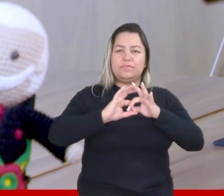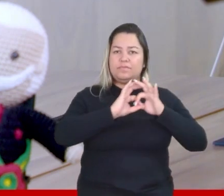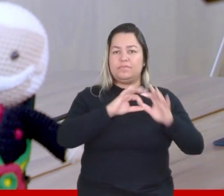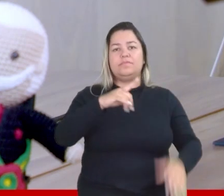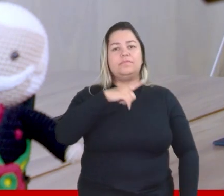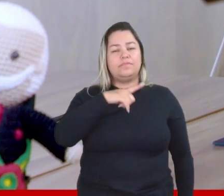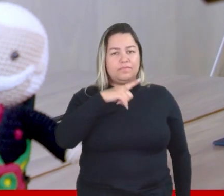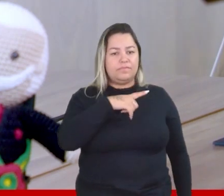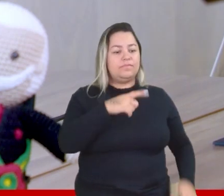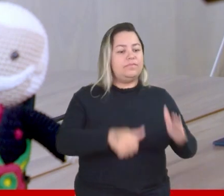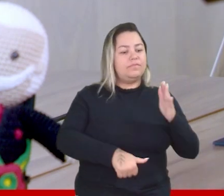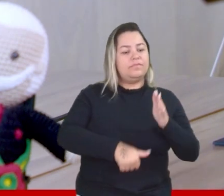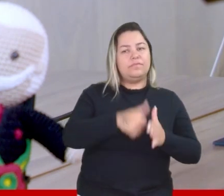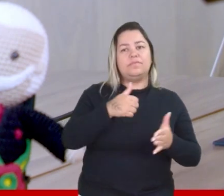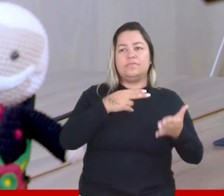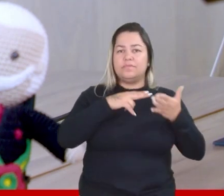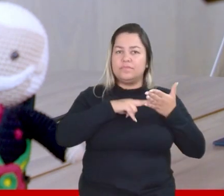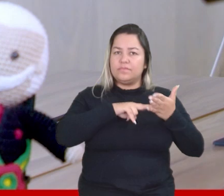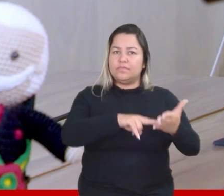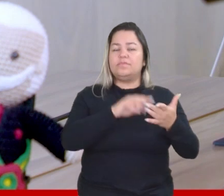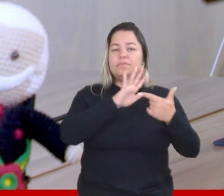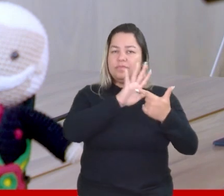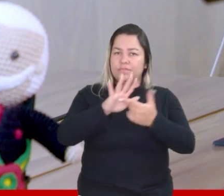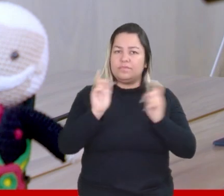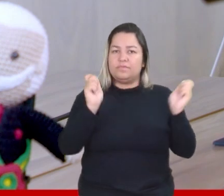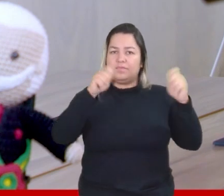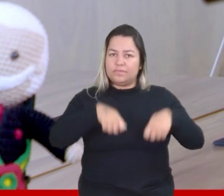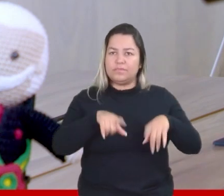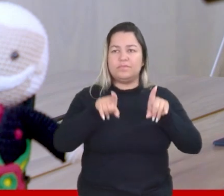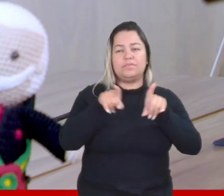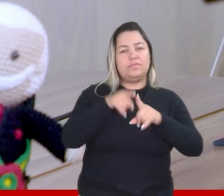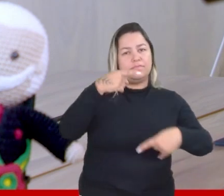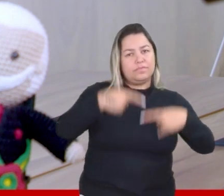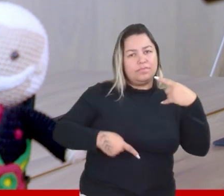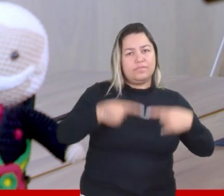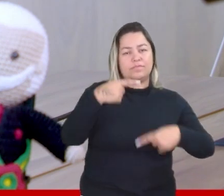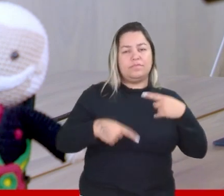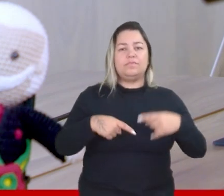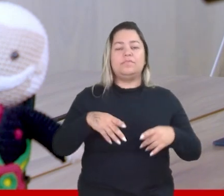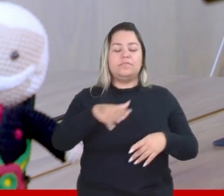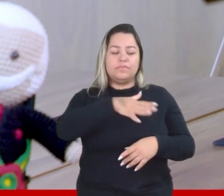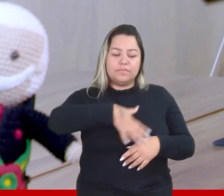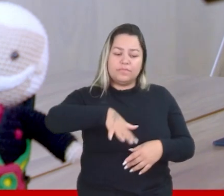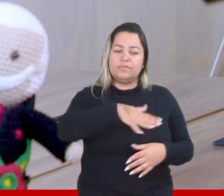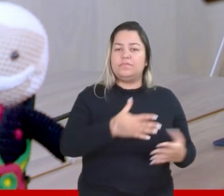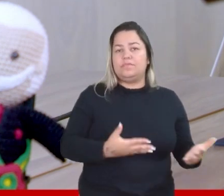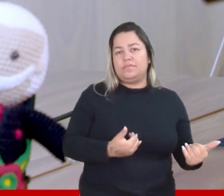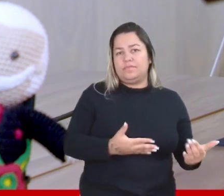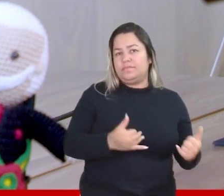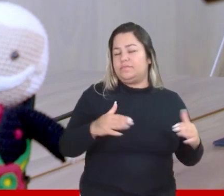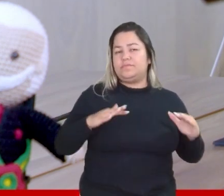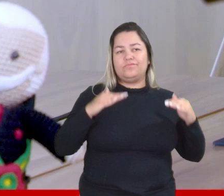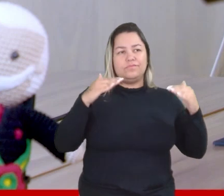que teve a sua primeira carta, né, onde apontou a necessidade de se estar construindo políticas públicas voltadas para a juventude